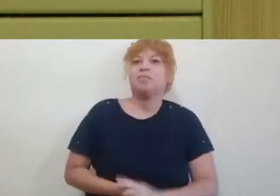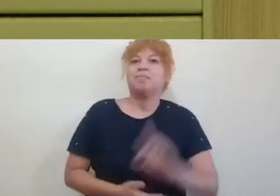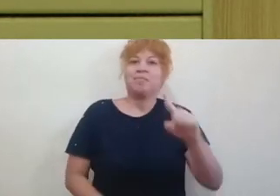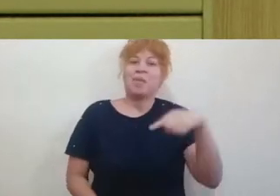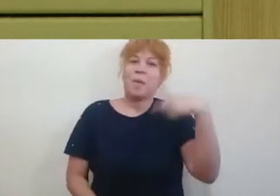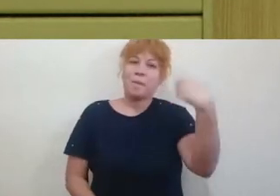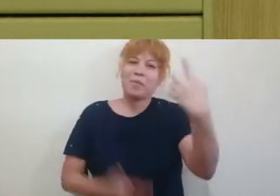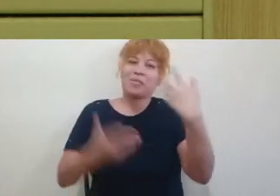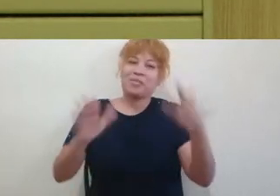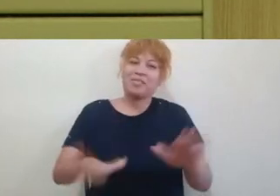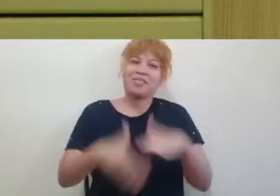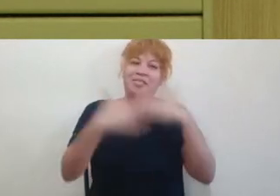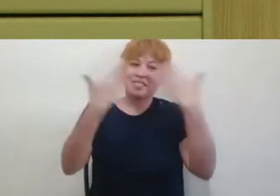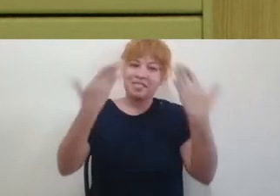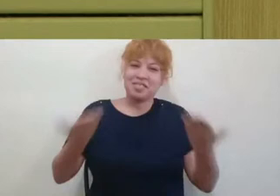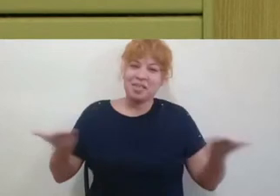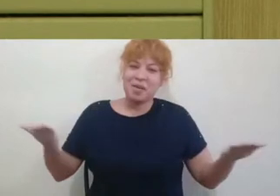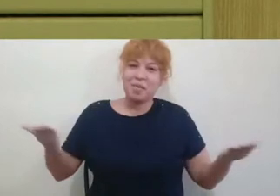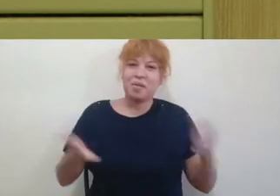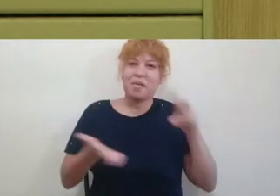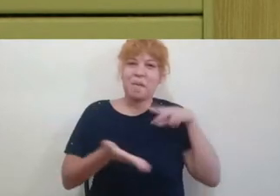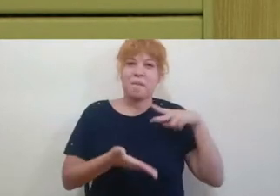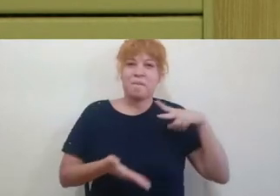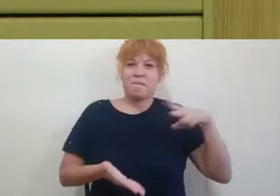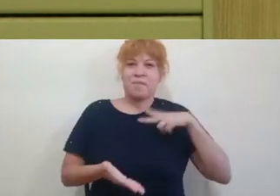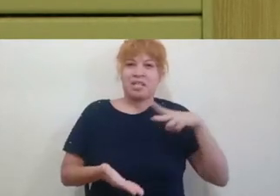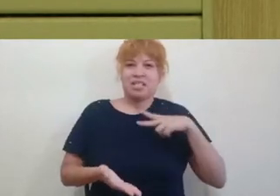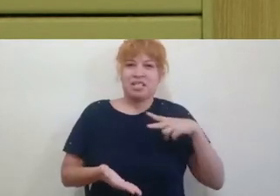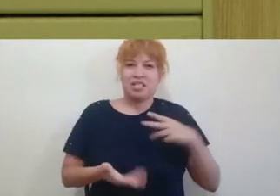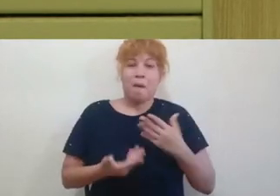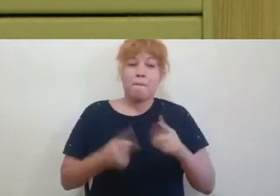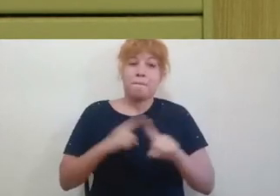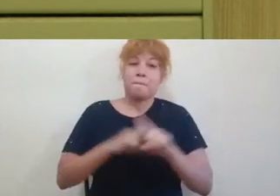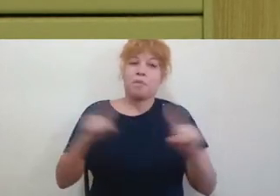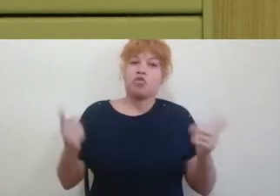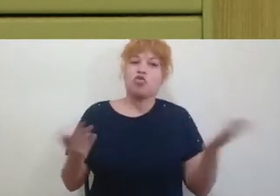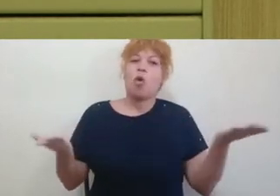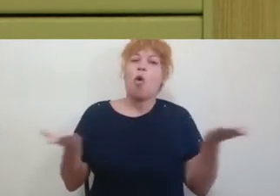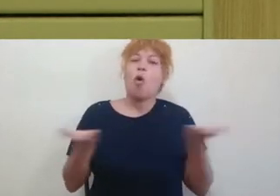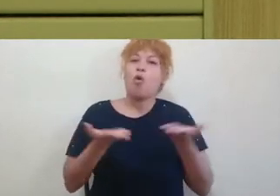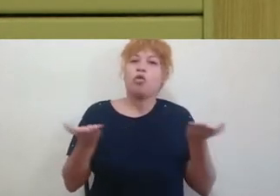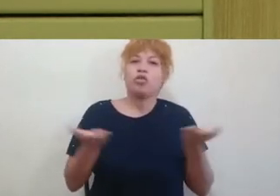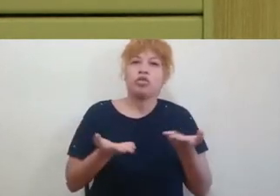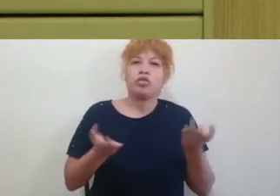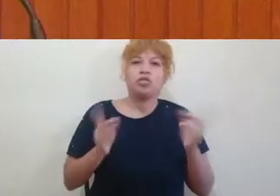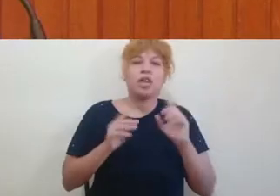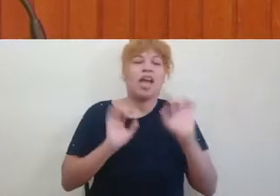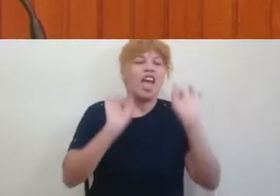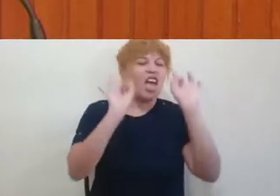de vocês e que a UFRPE continue presente em suas vidas.